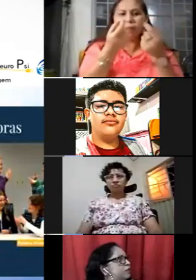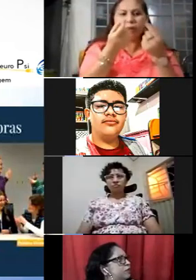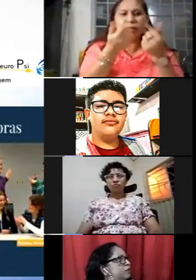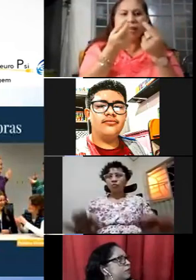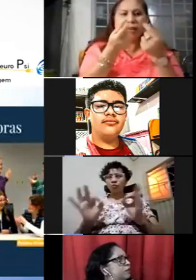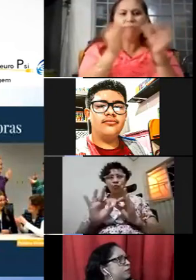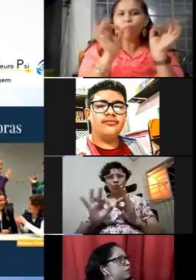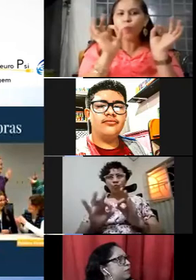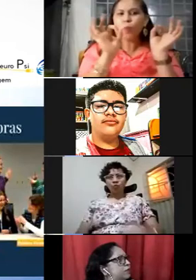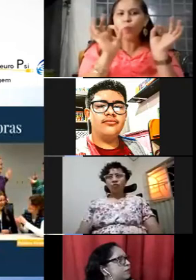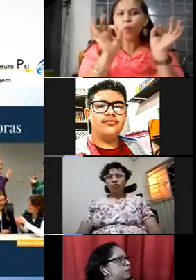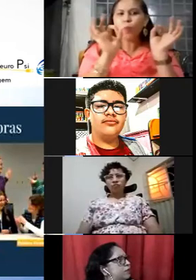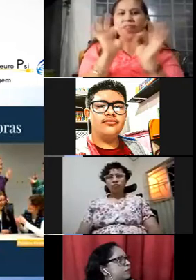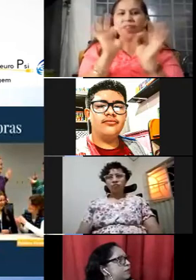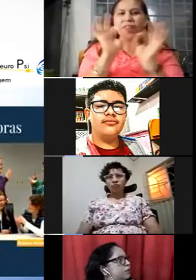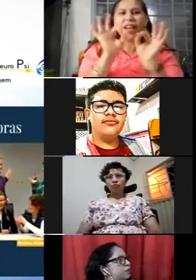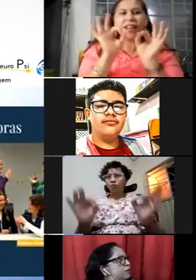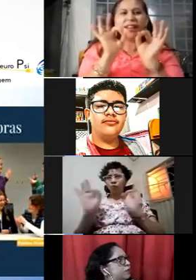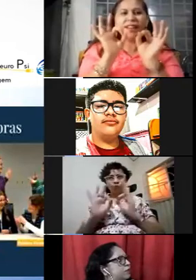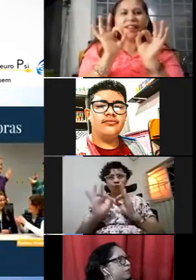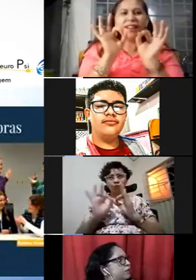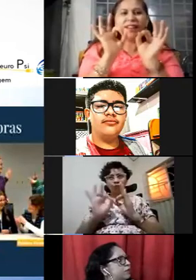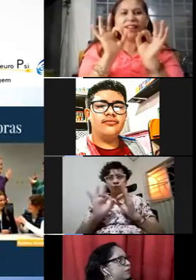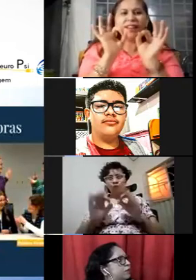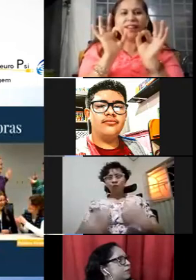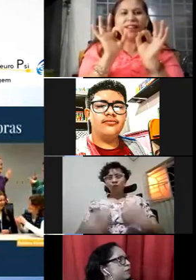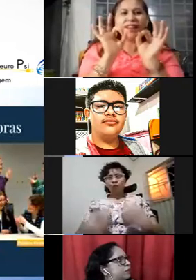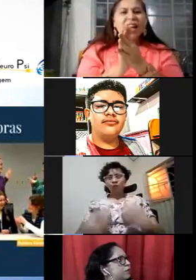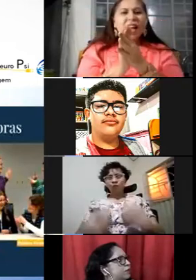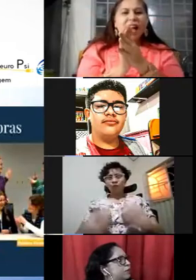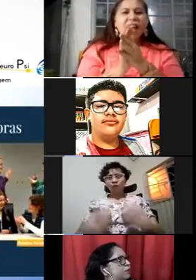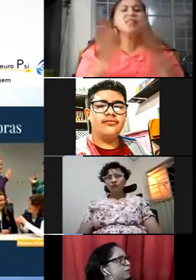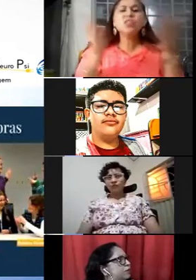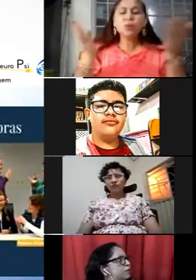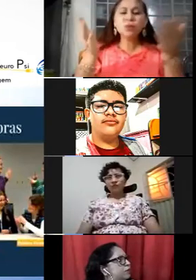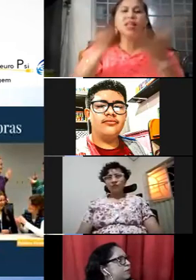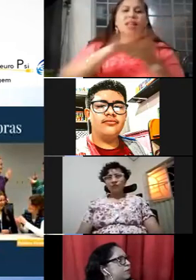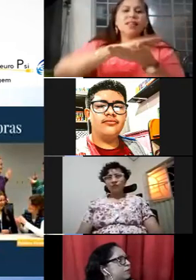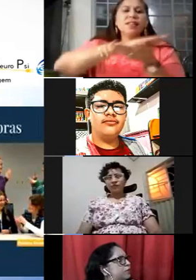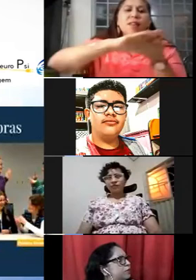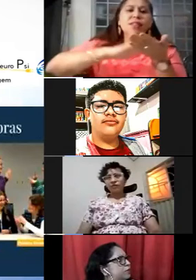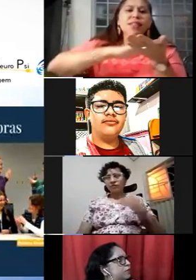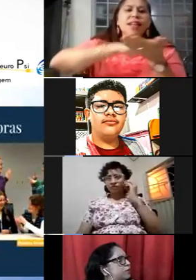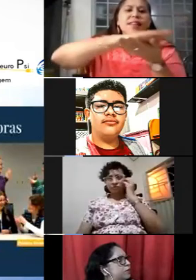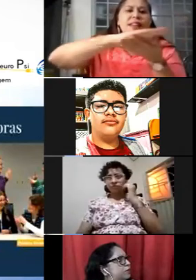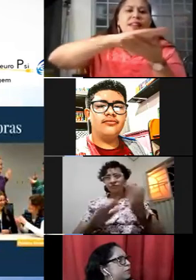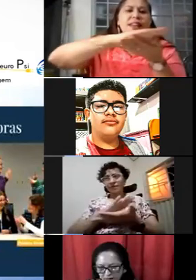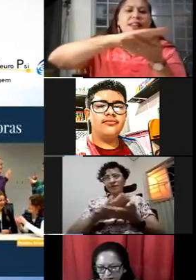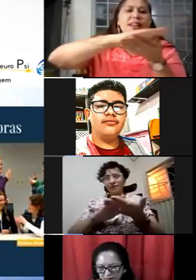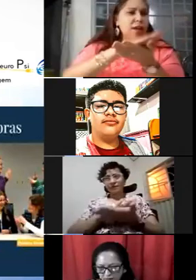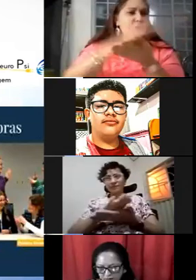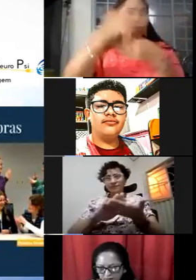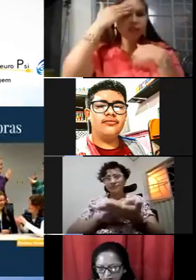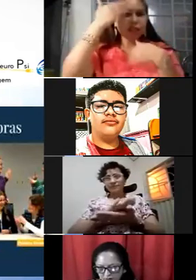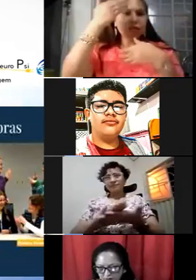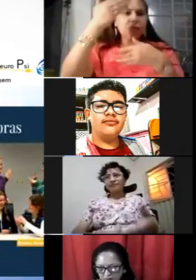ó, dinheiro, nada. Aí existem outros nadas, né? O de nada de